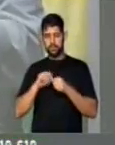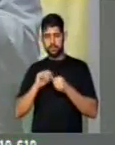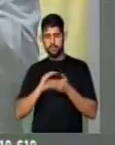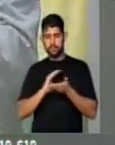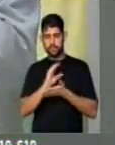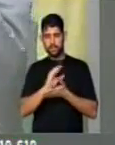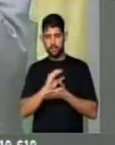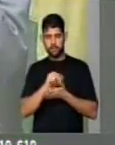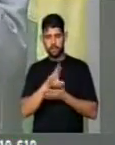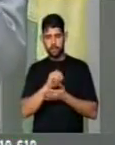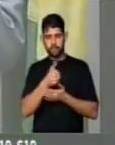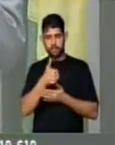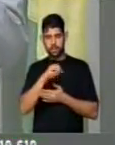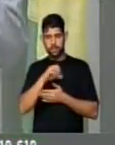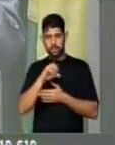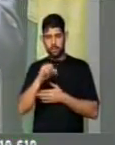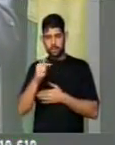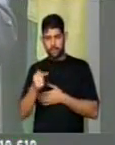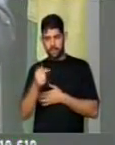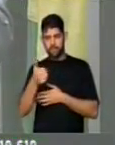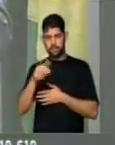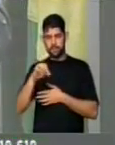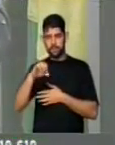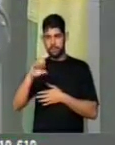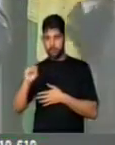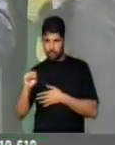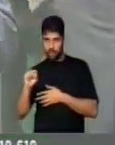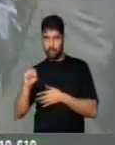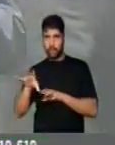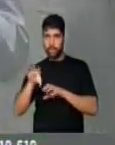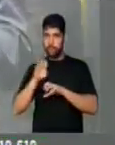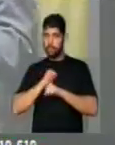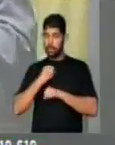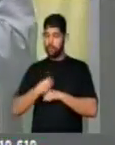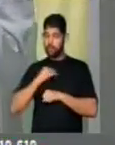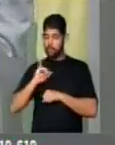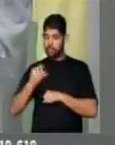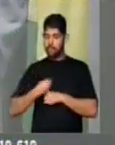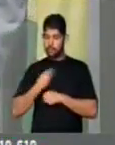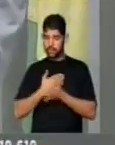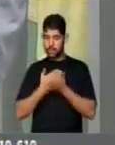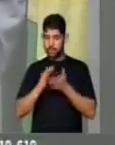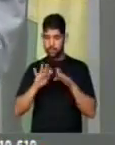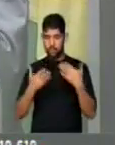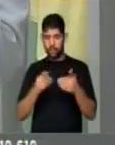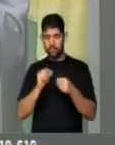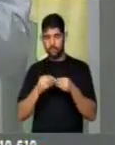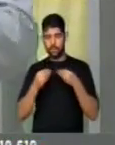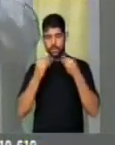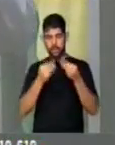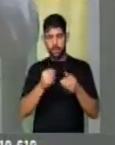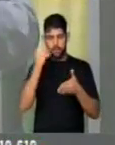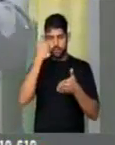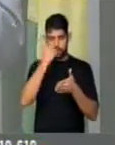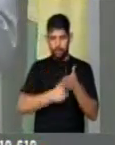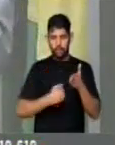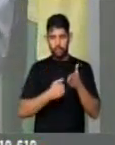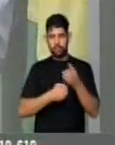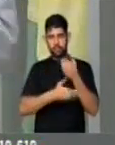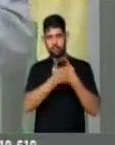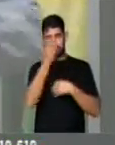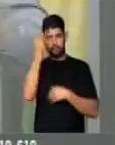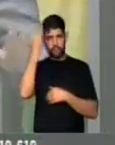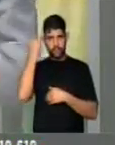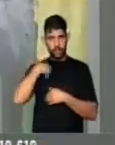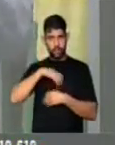do débito em 97 e 98. Houve privilégio quando concedeu desconto no